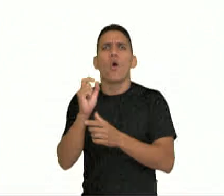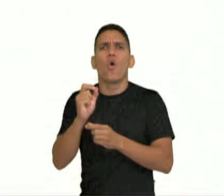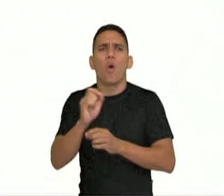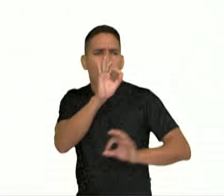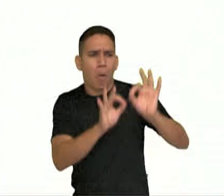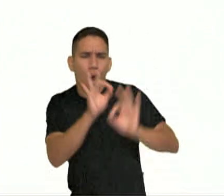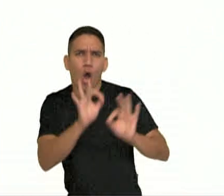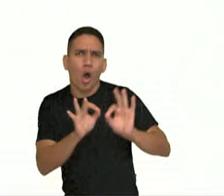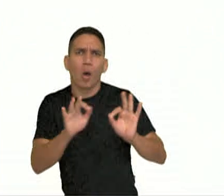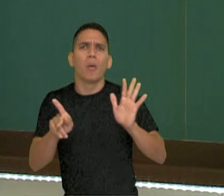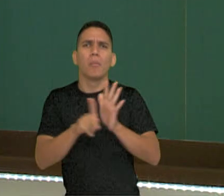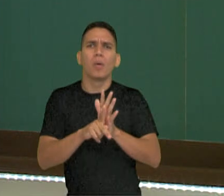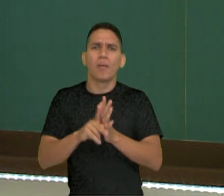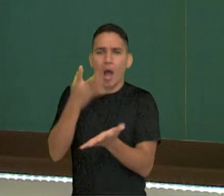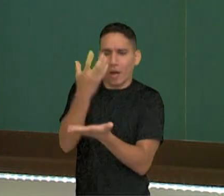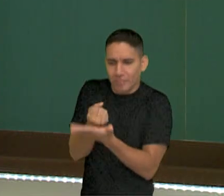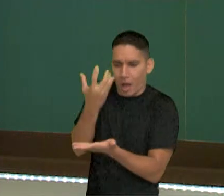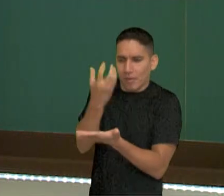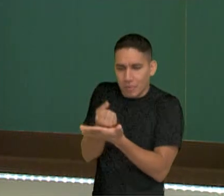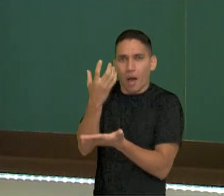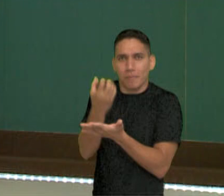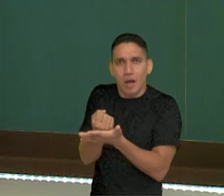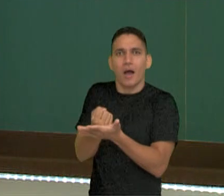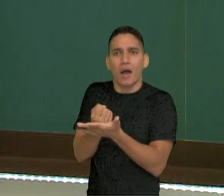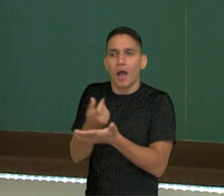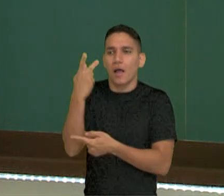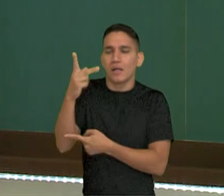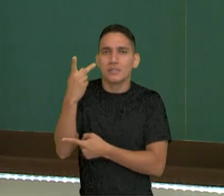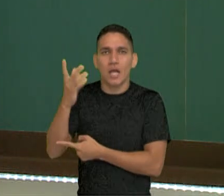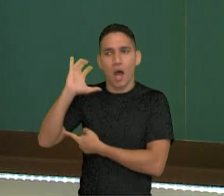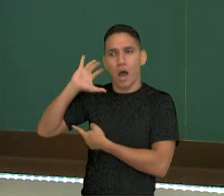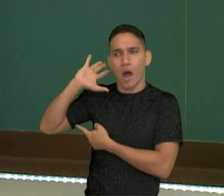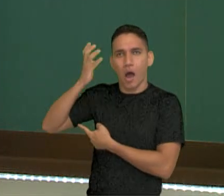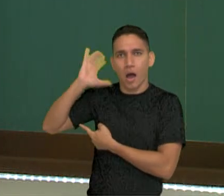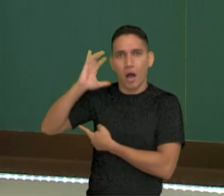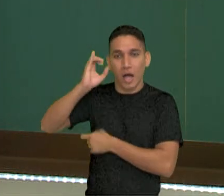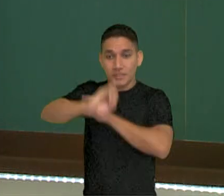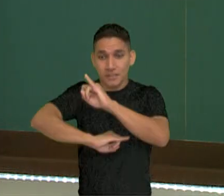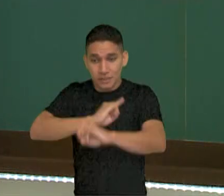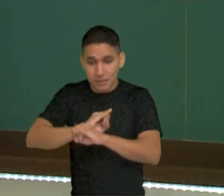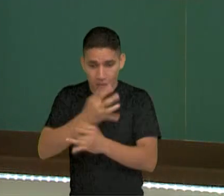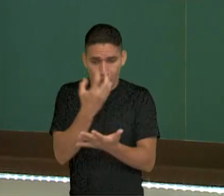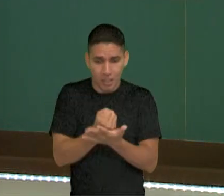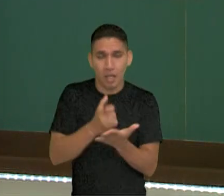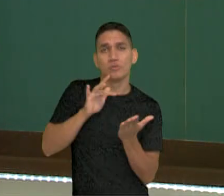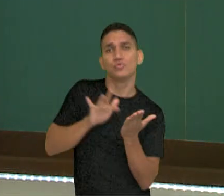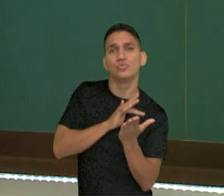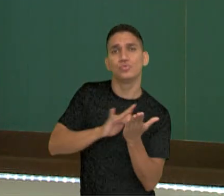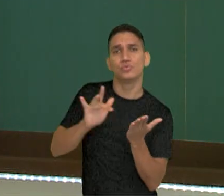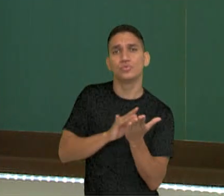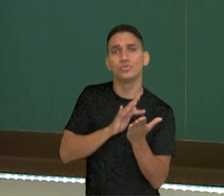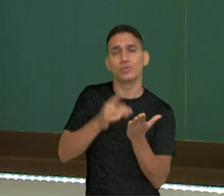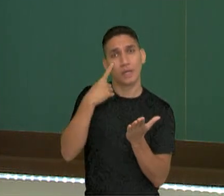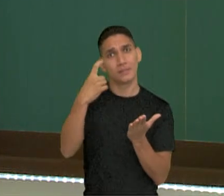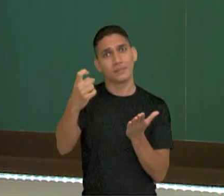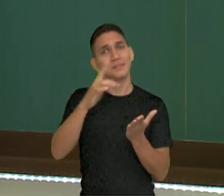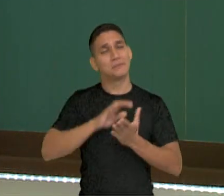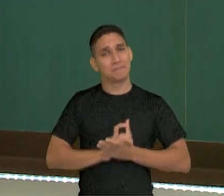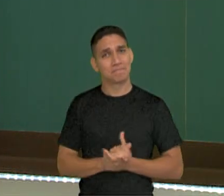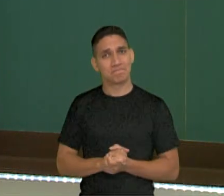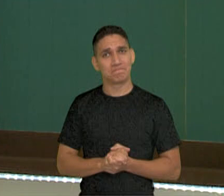baixar automaticamente transmissões da internet para iPods. Vocês viram que